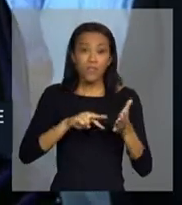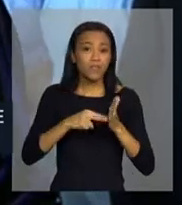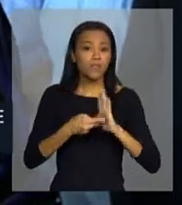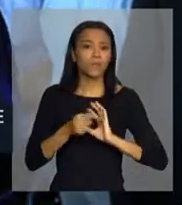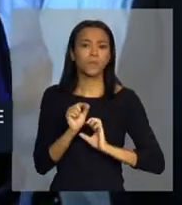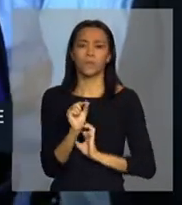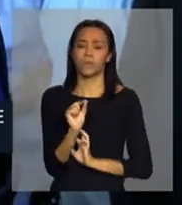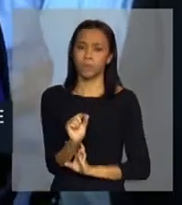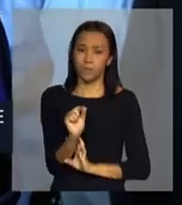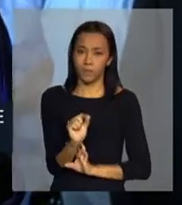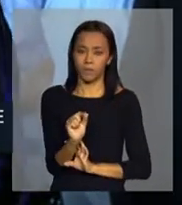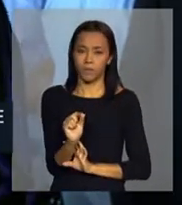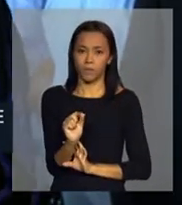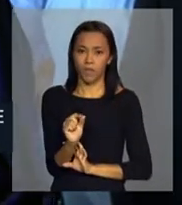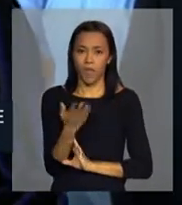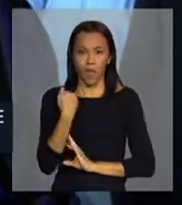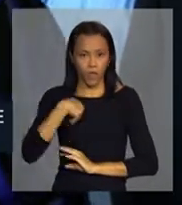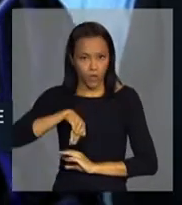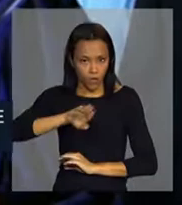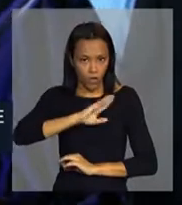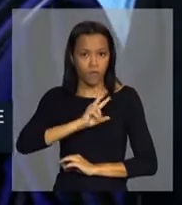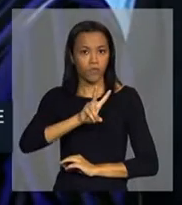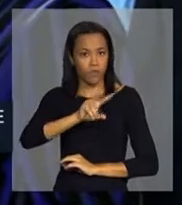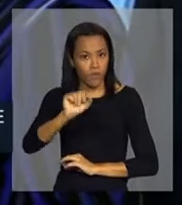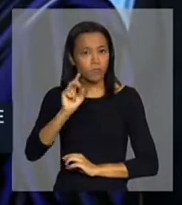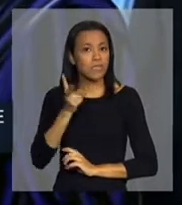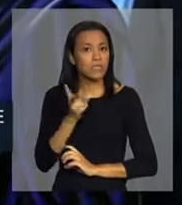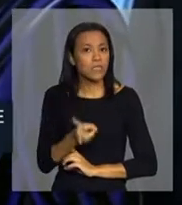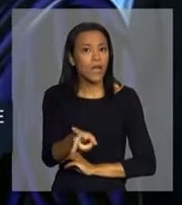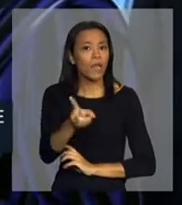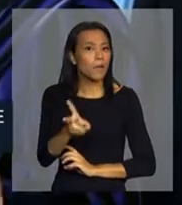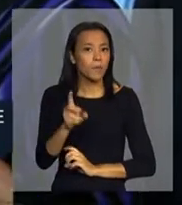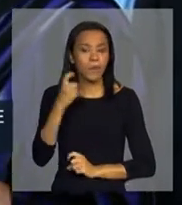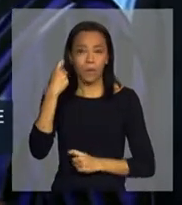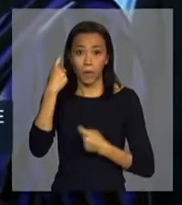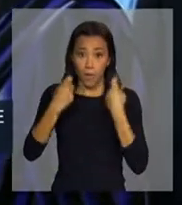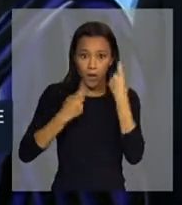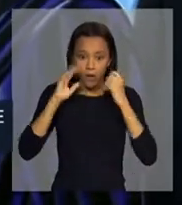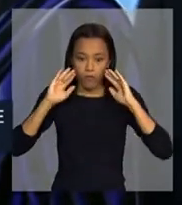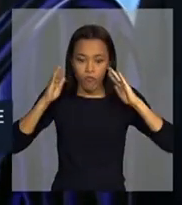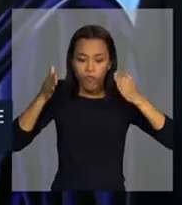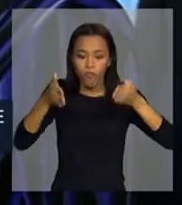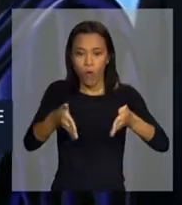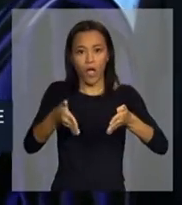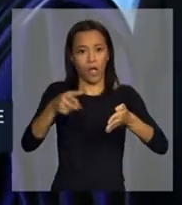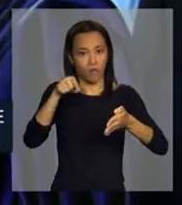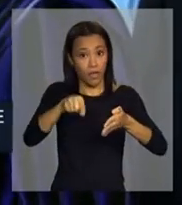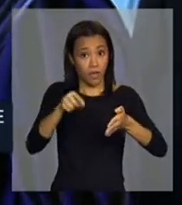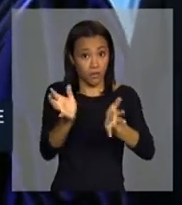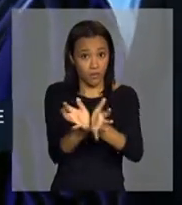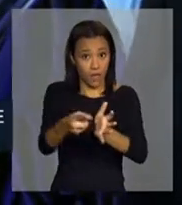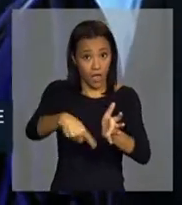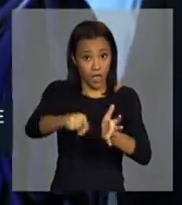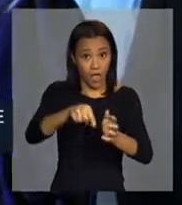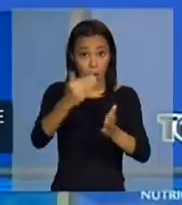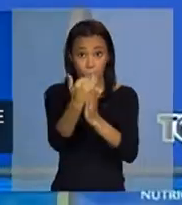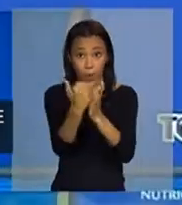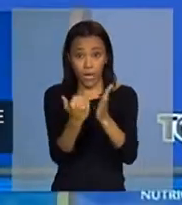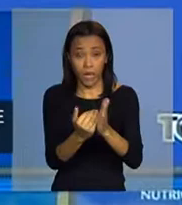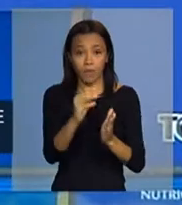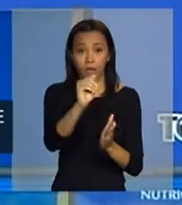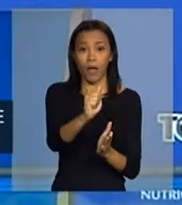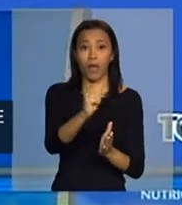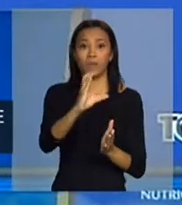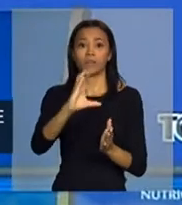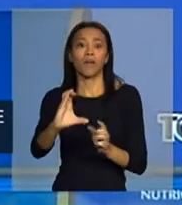significa que nós vamos dar cada vez mais importância nesta área ao programa ABC, que